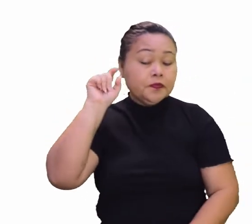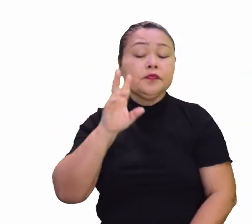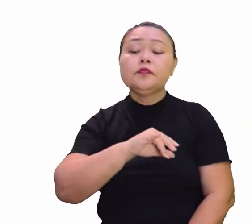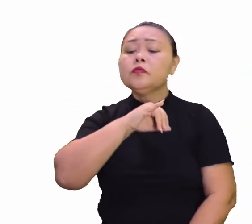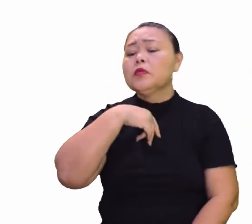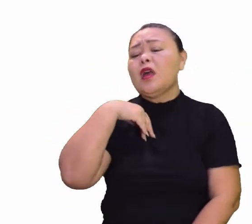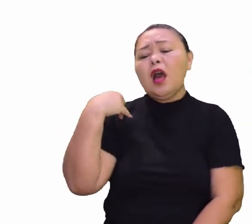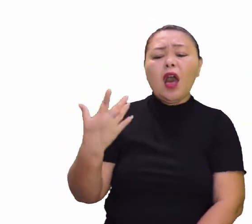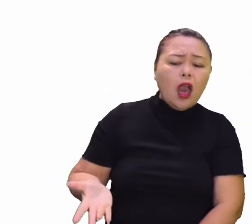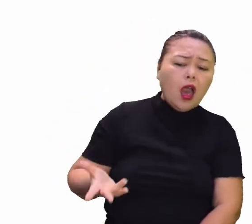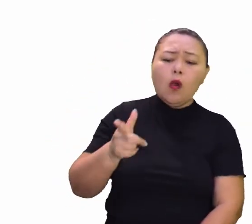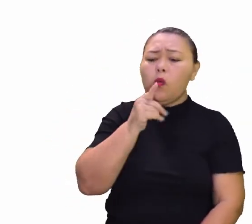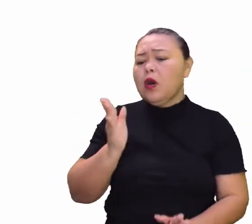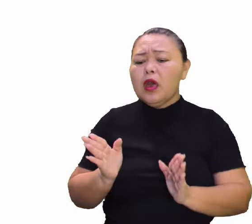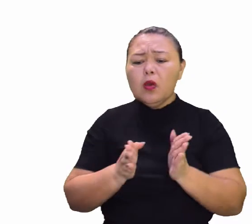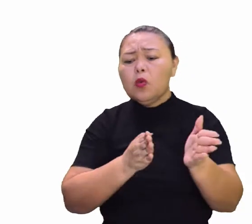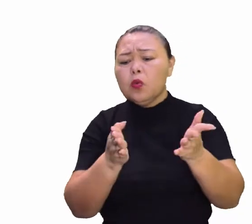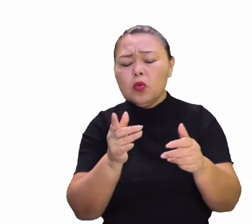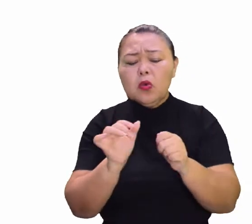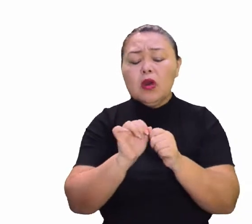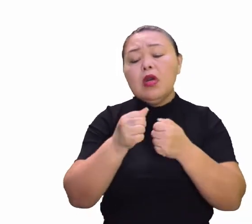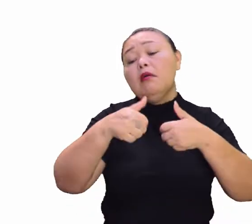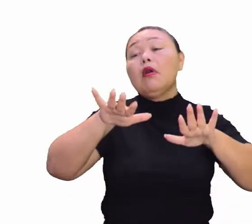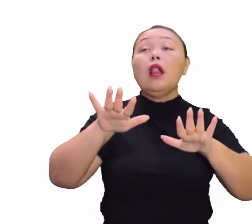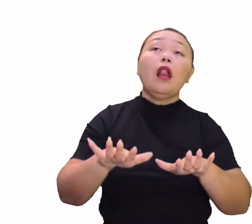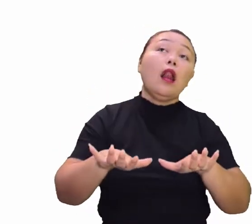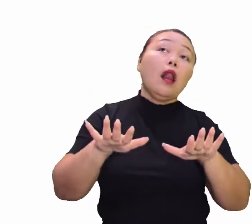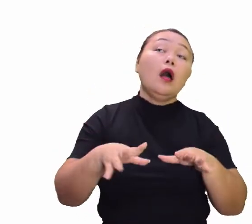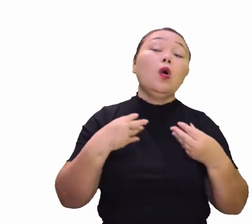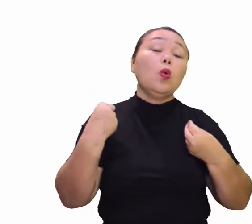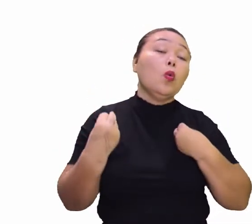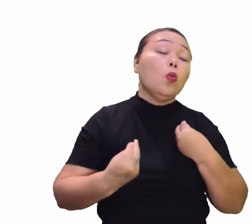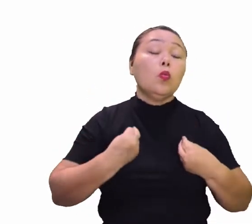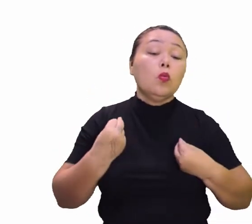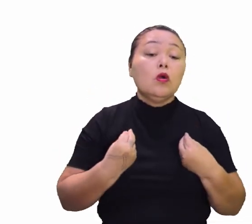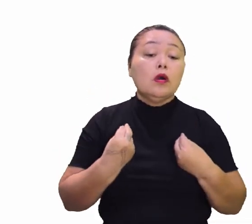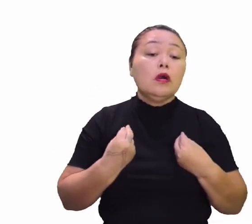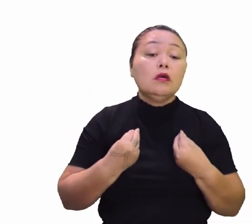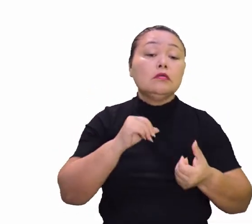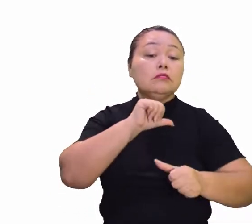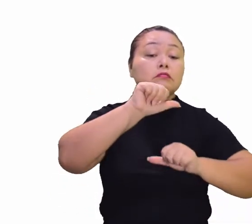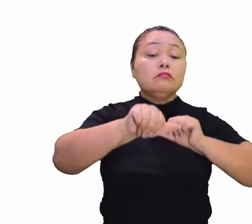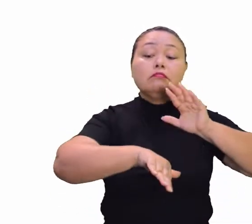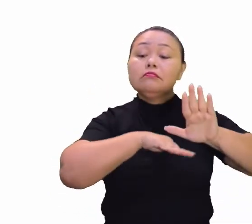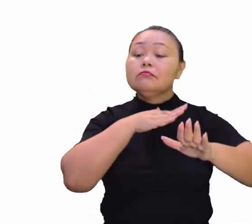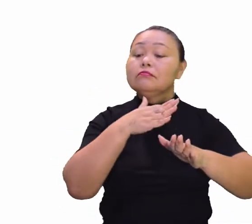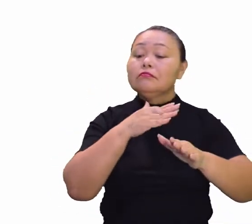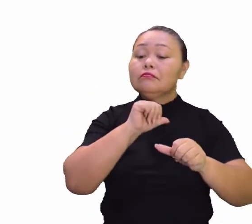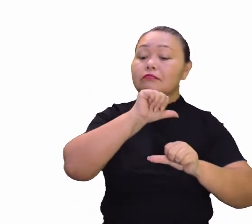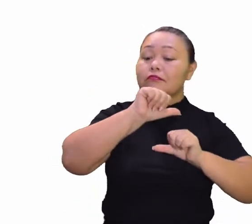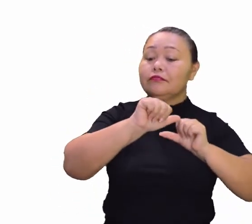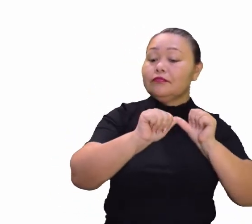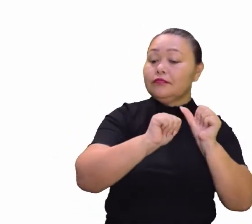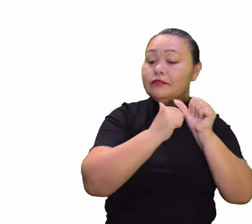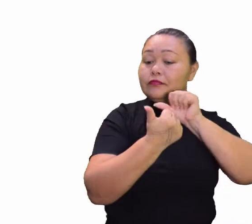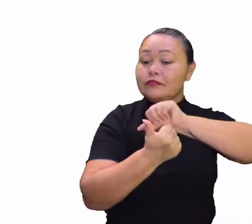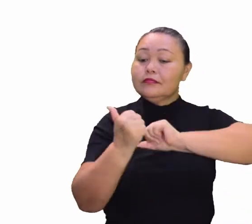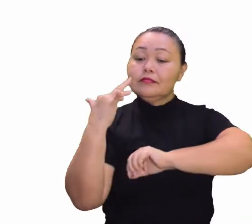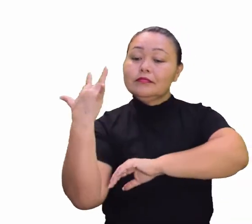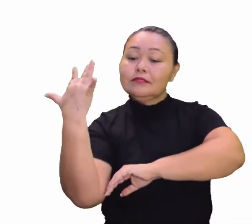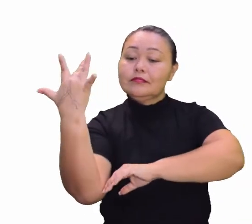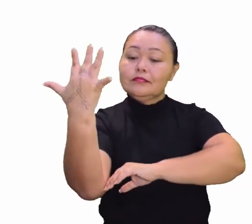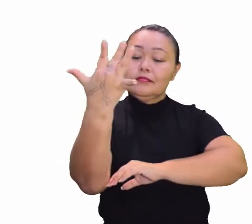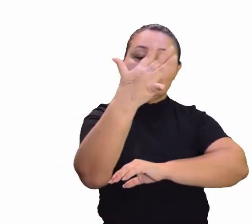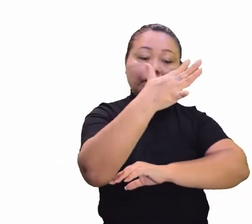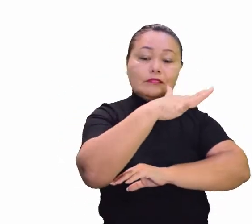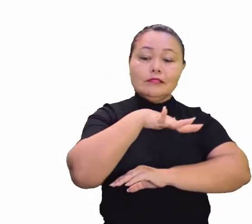perguntou, professor, mas o rio sempre fica ali parado. Como é que ele vai modificar, transformar a paisagem? Como